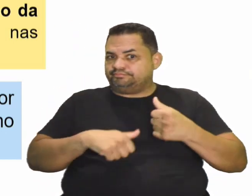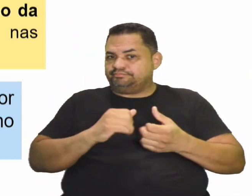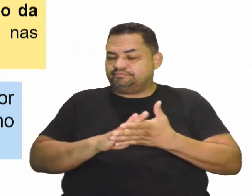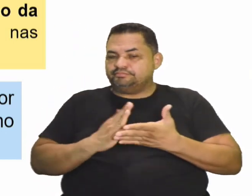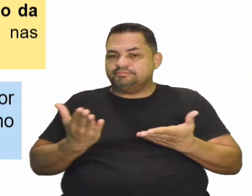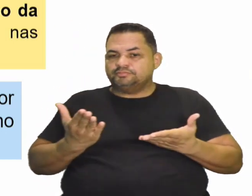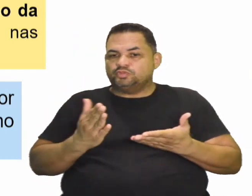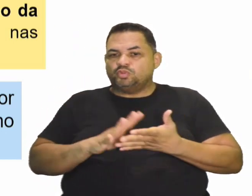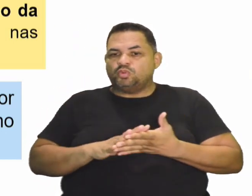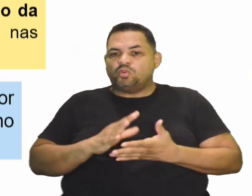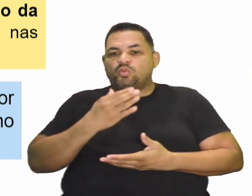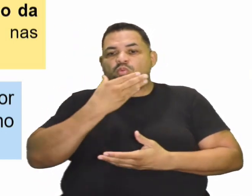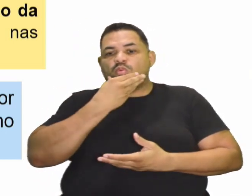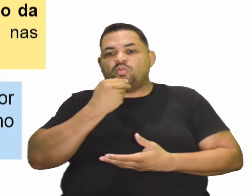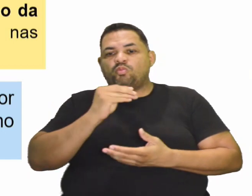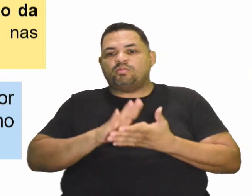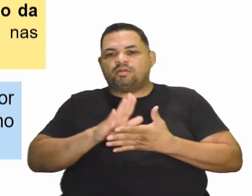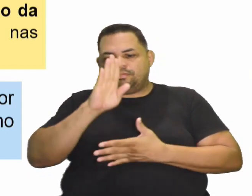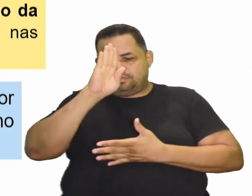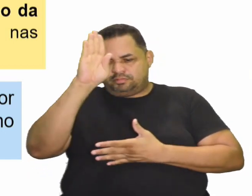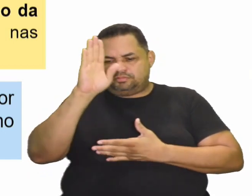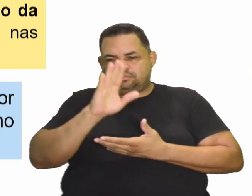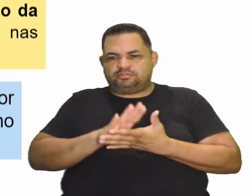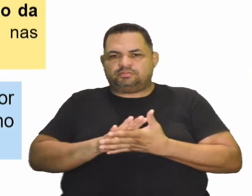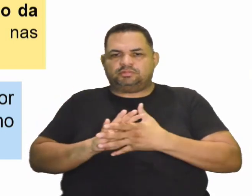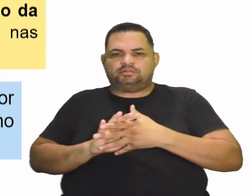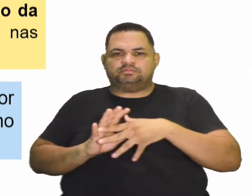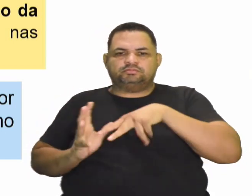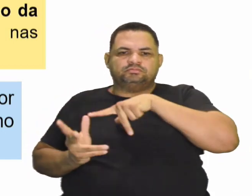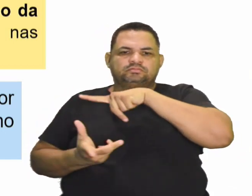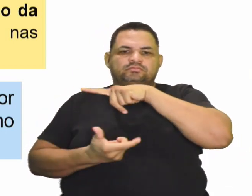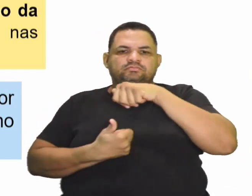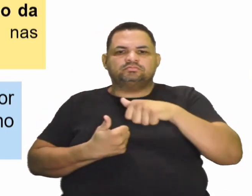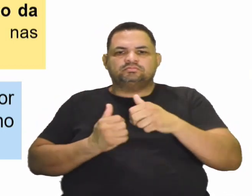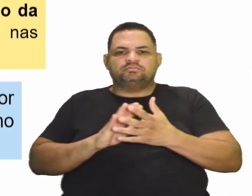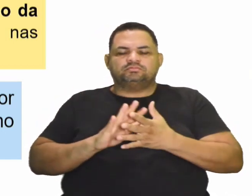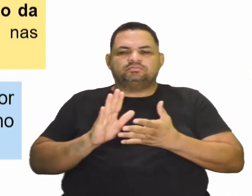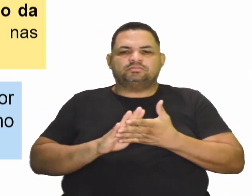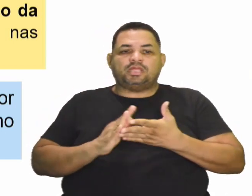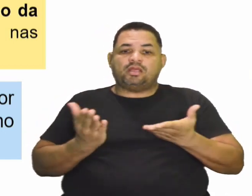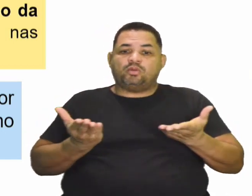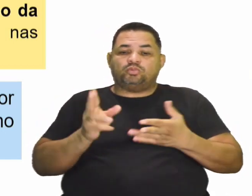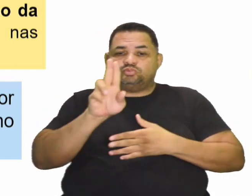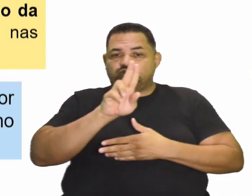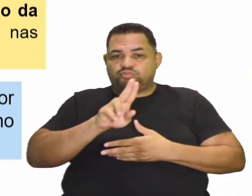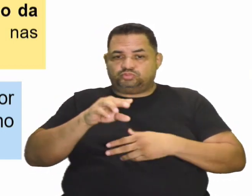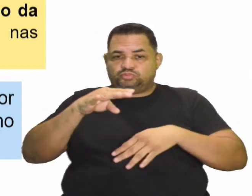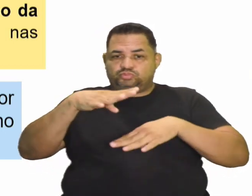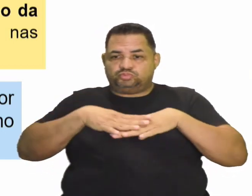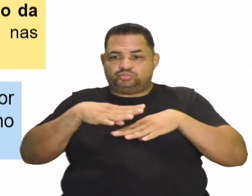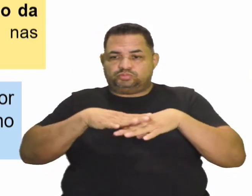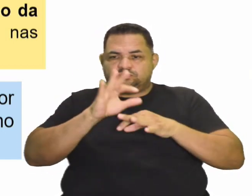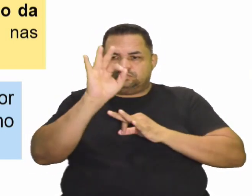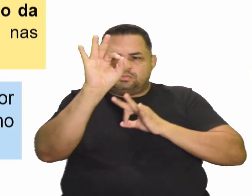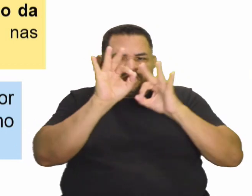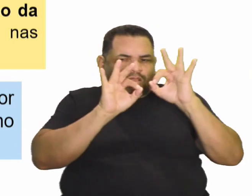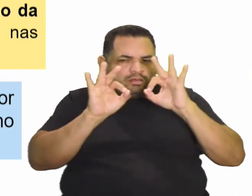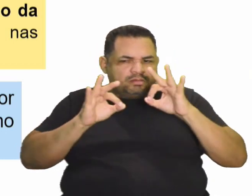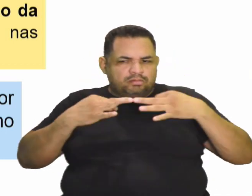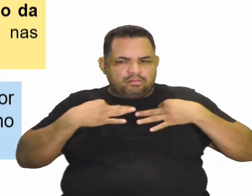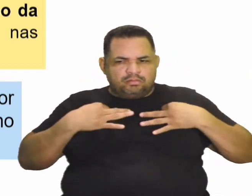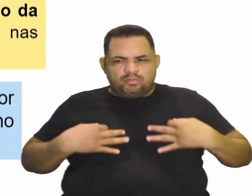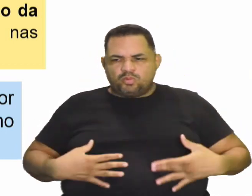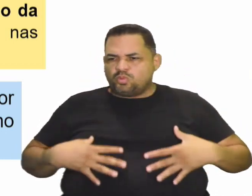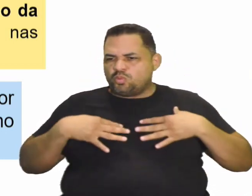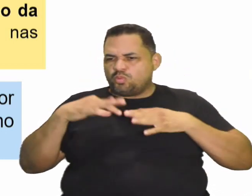matemática, porque necessitava, então, de medir, né, a simetria do corpo humano,